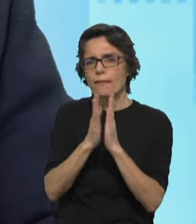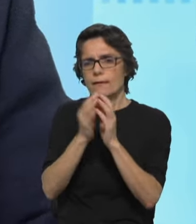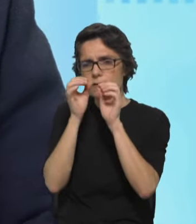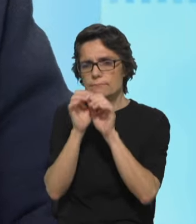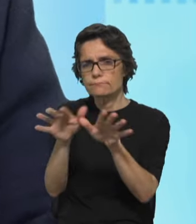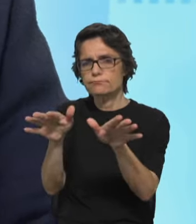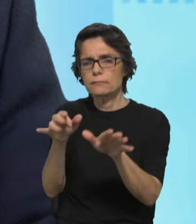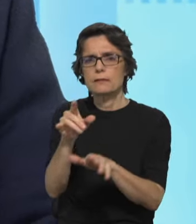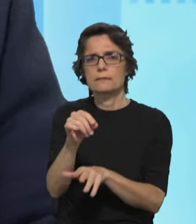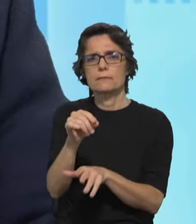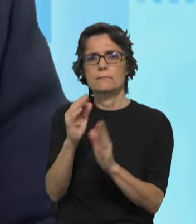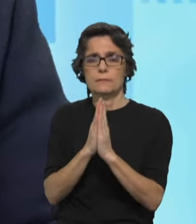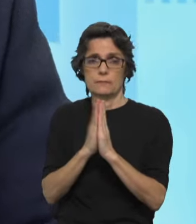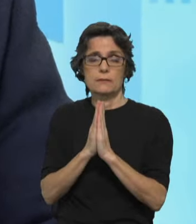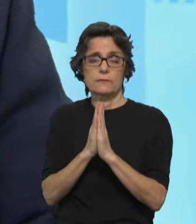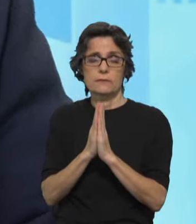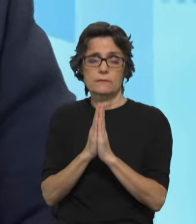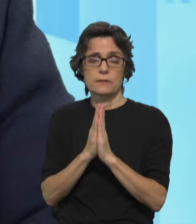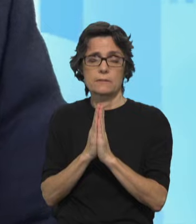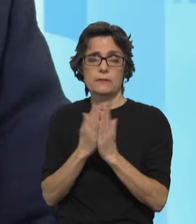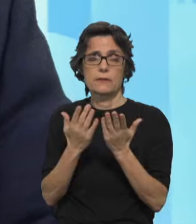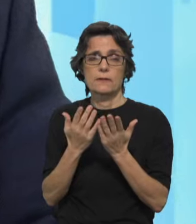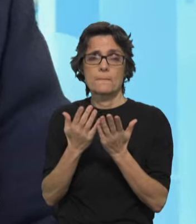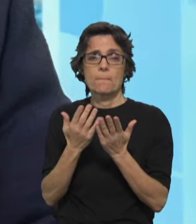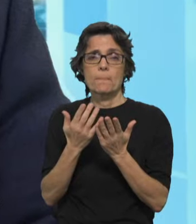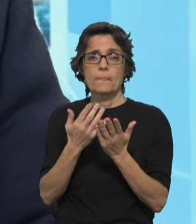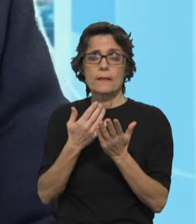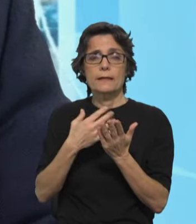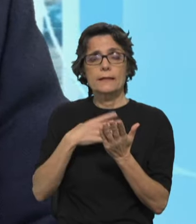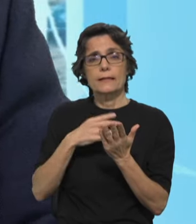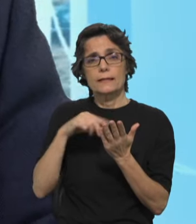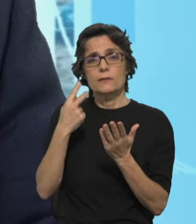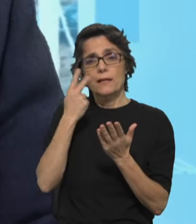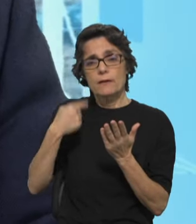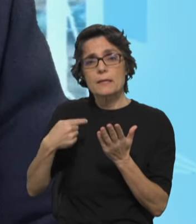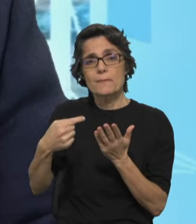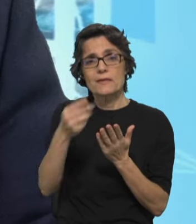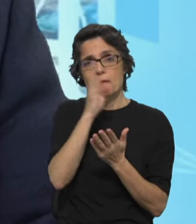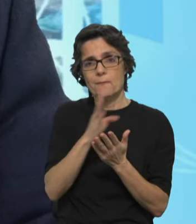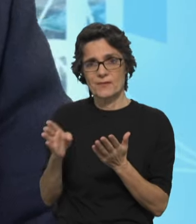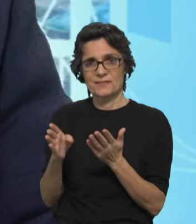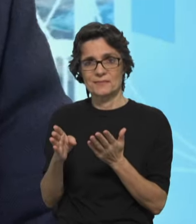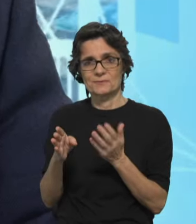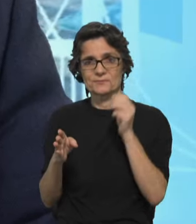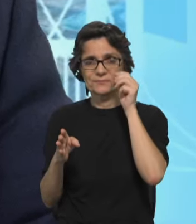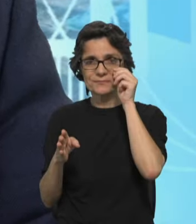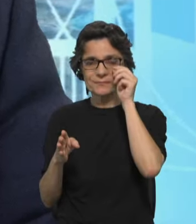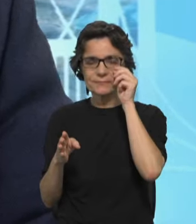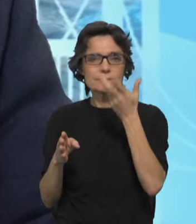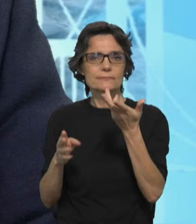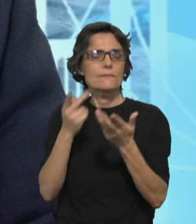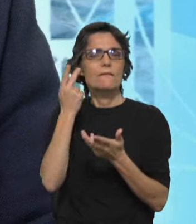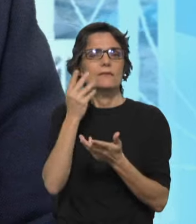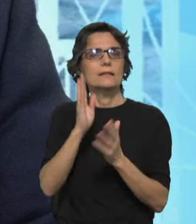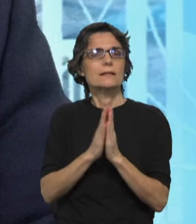da Eucaristia nos desafia a acolher e a levar por diante. E, por isso, a vida da